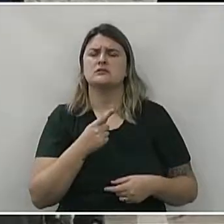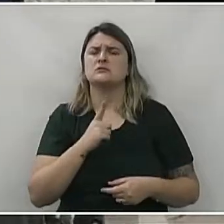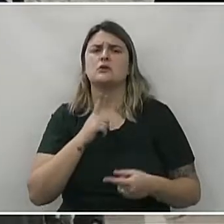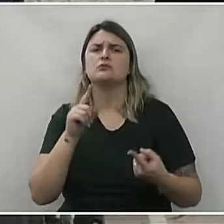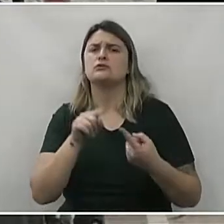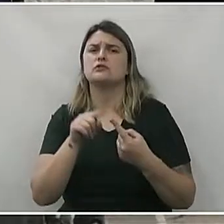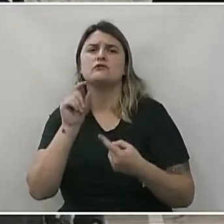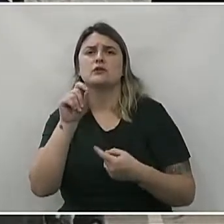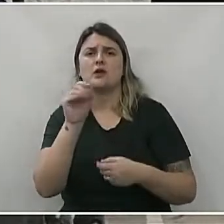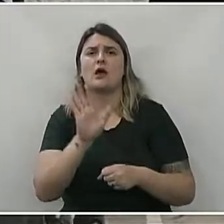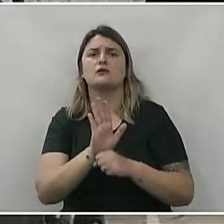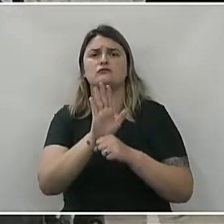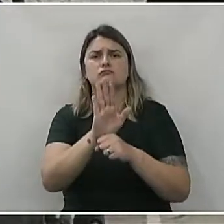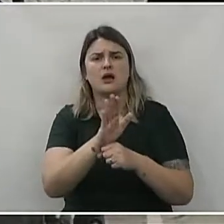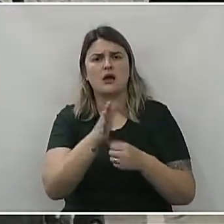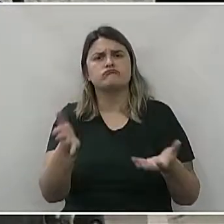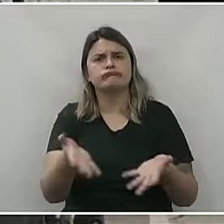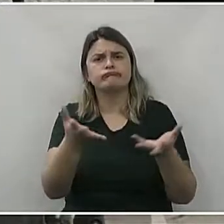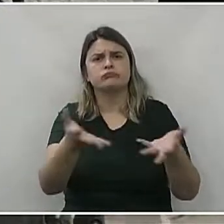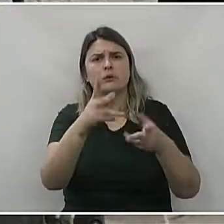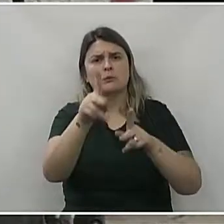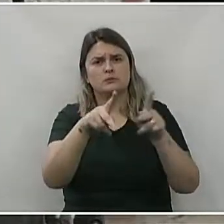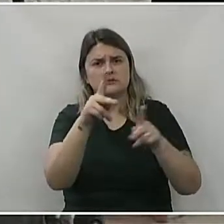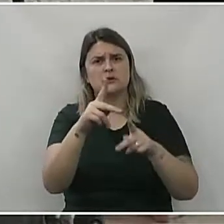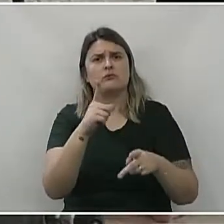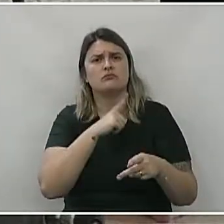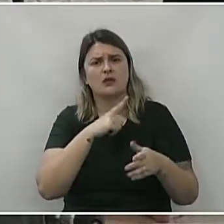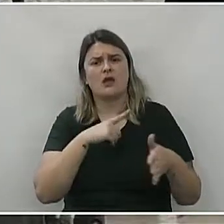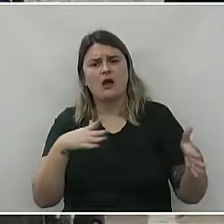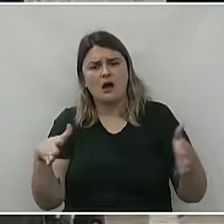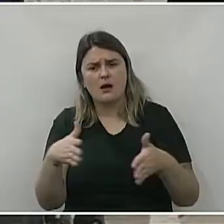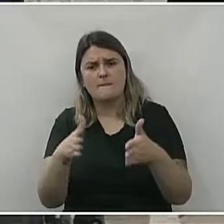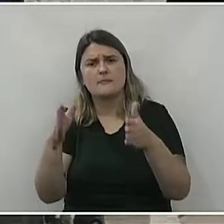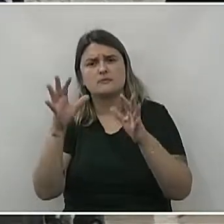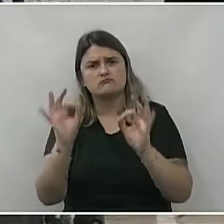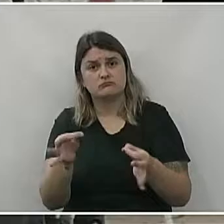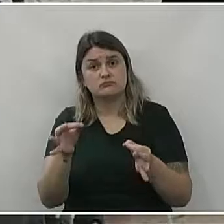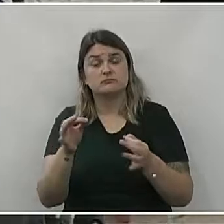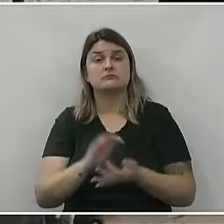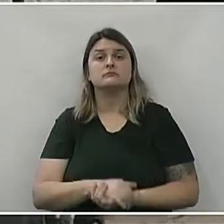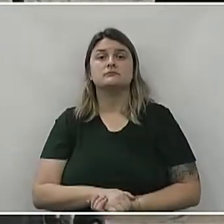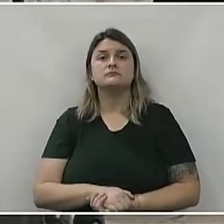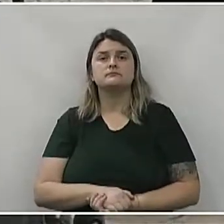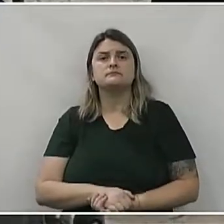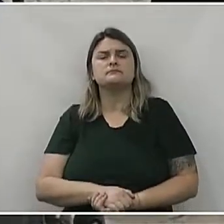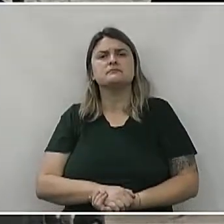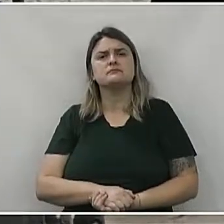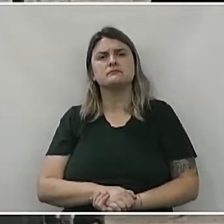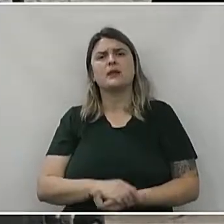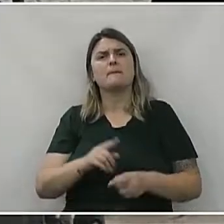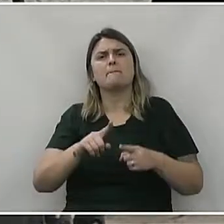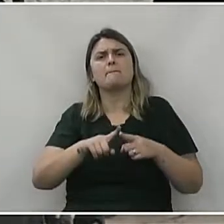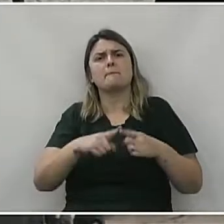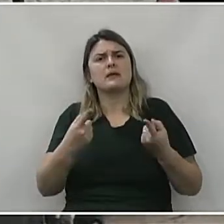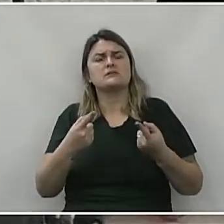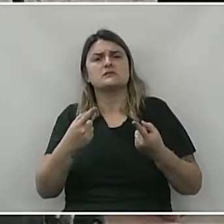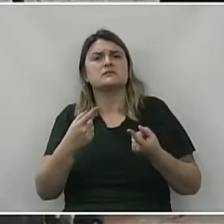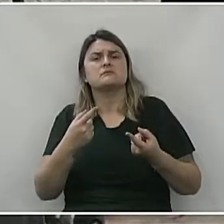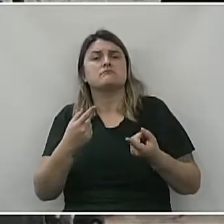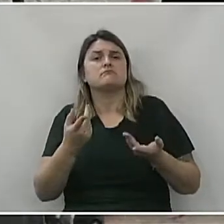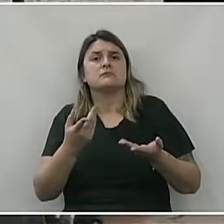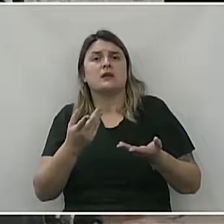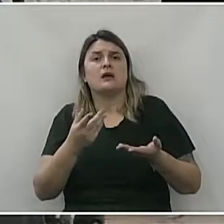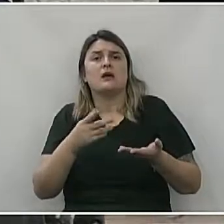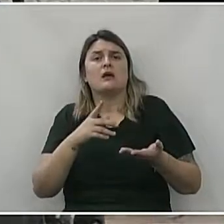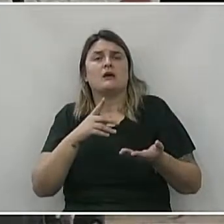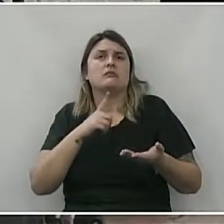intuito de ajudar e contribuir com que a população possa ter o caminho certo, mas nada mais justo do que a gente tenha hoje uma ferramenta tão importante